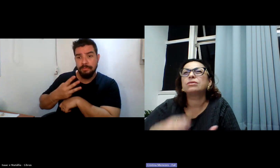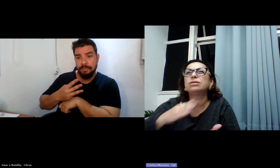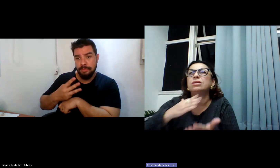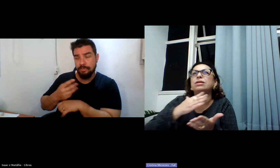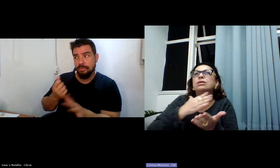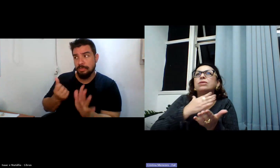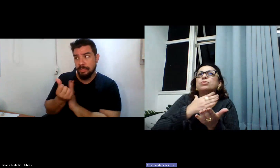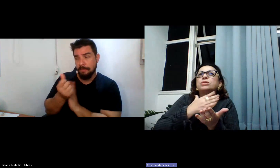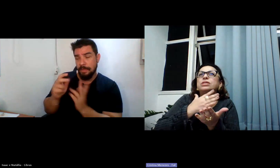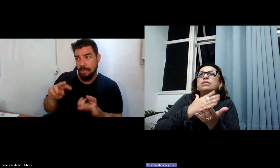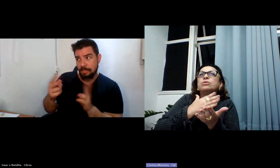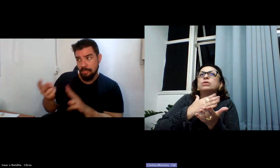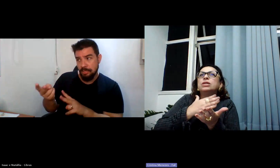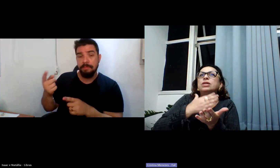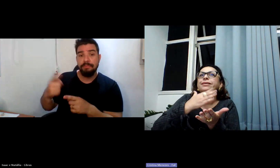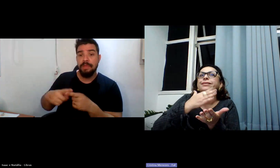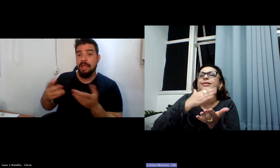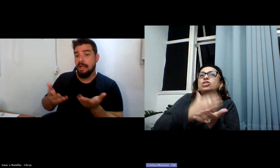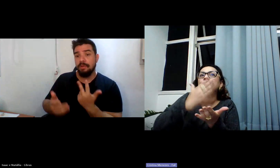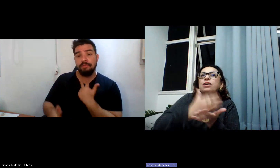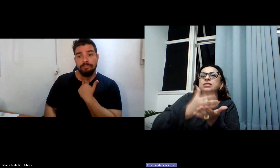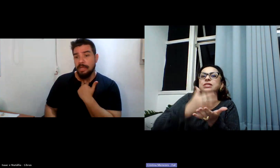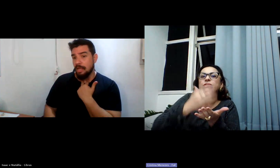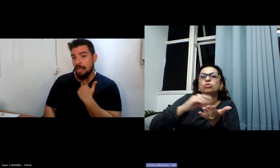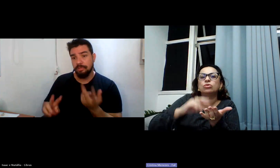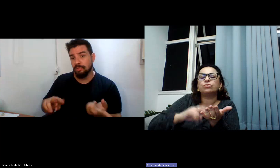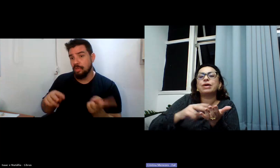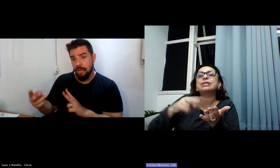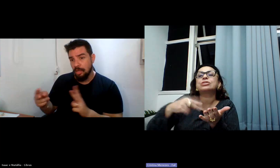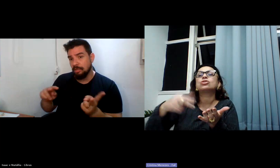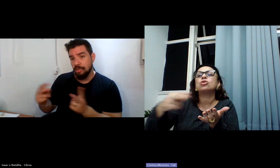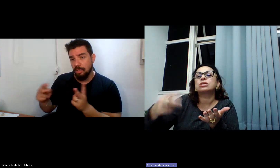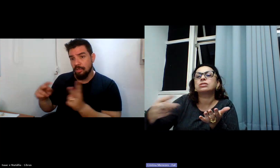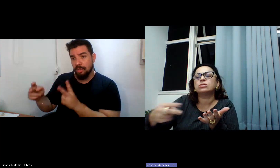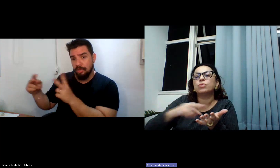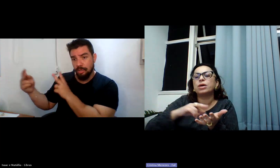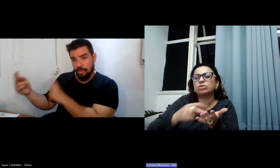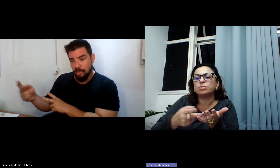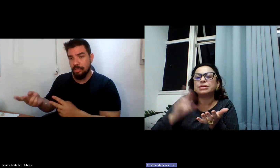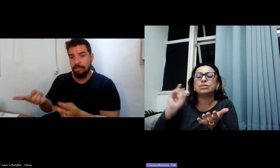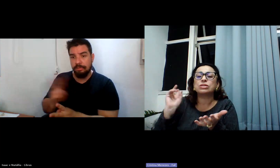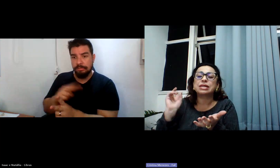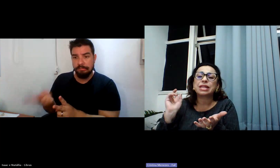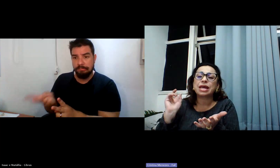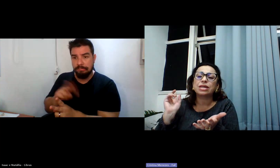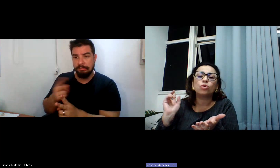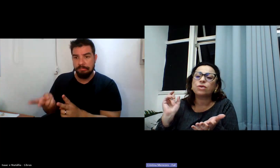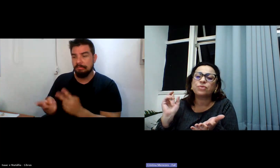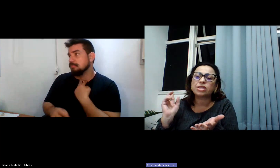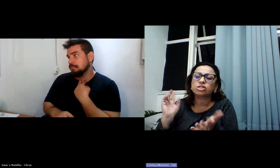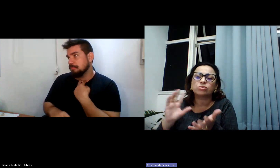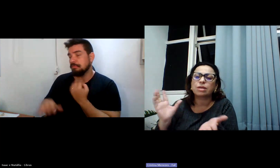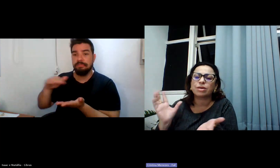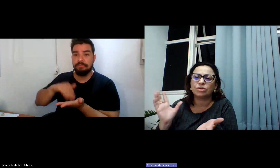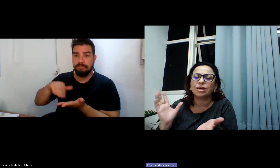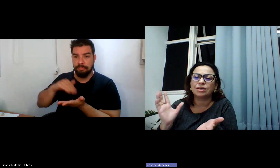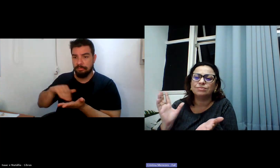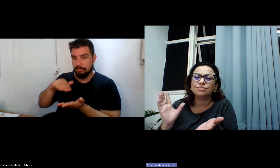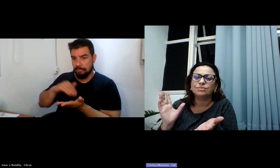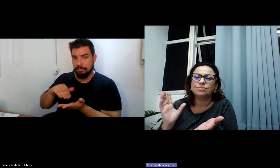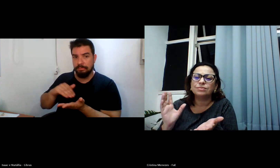porque não é possível, né, a gente ficar fazendo várias trocas no meio do semestre, senão a secretaria nunca fecha o